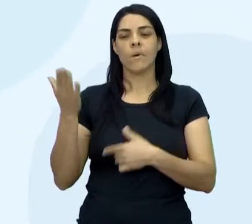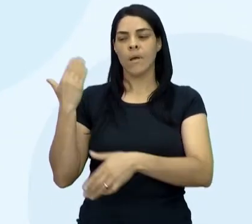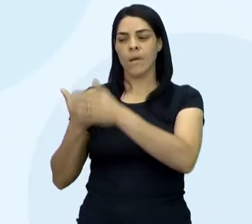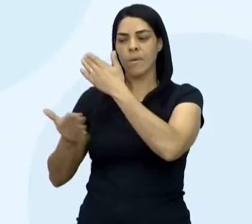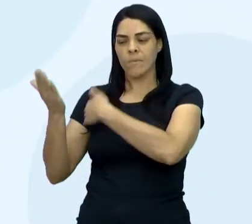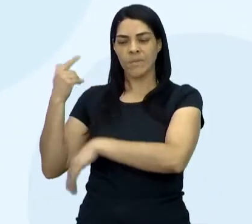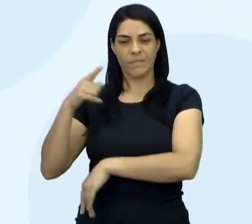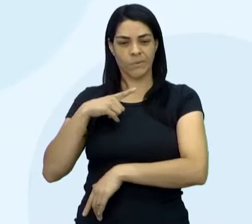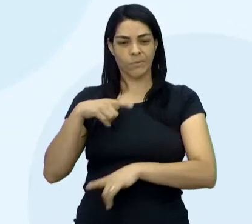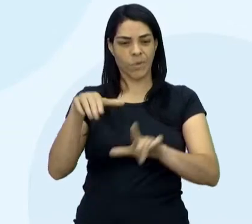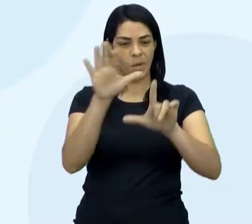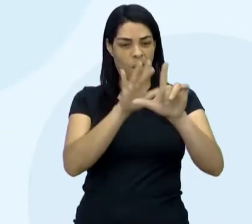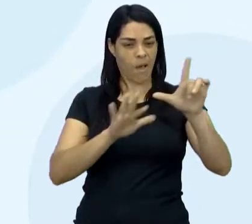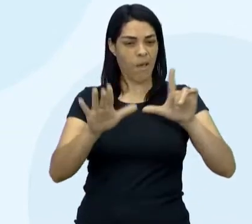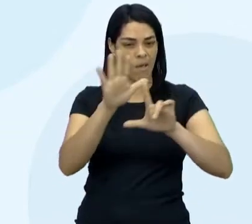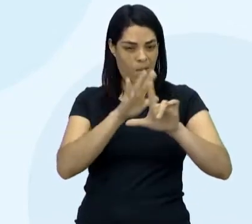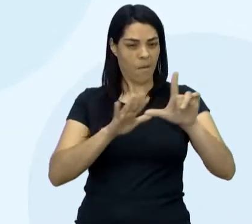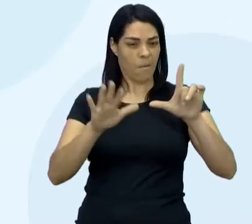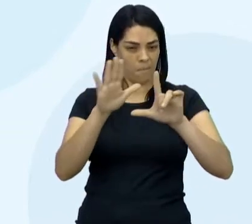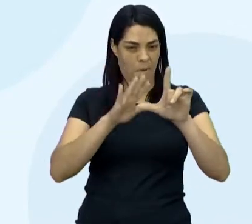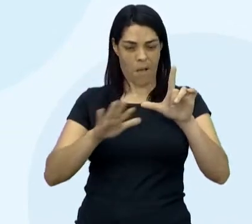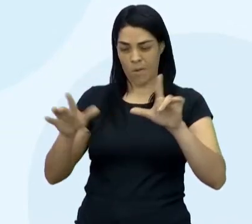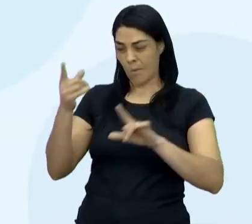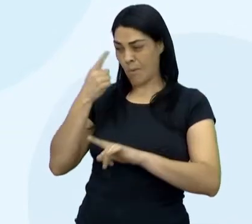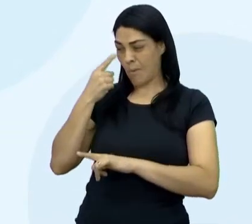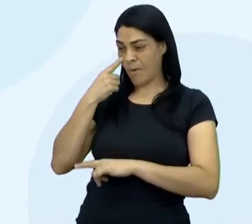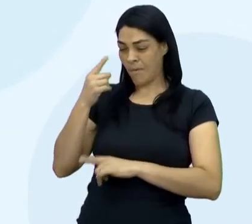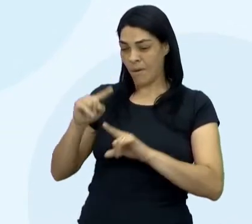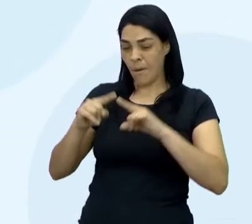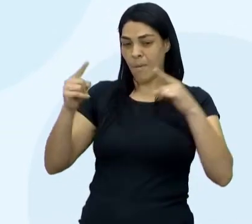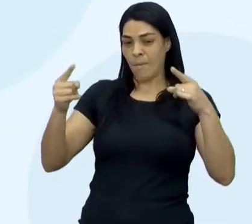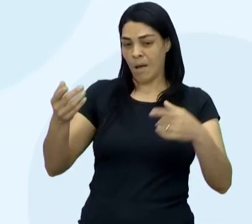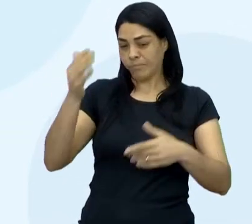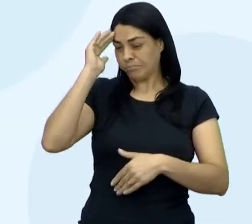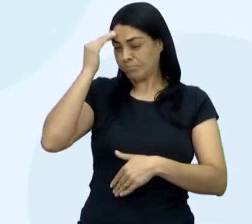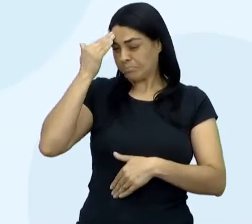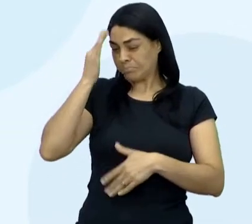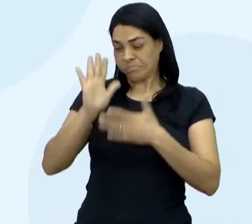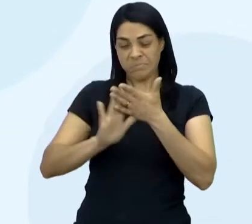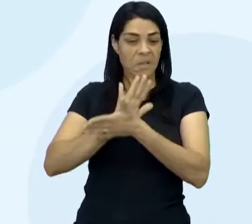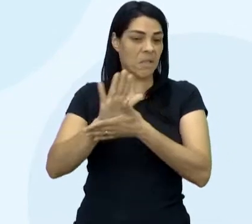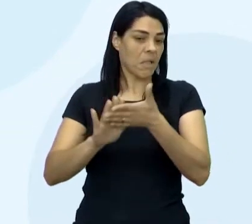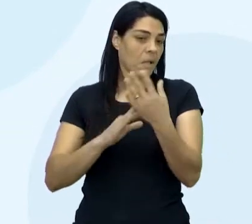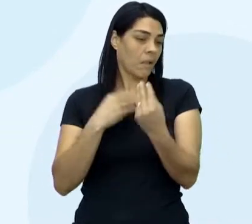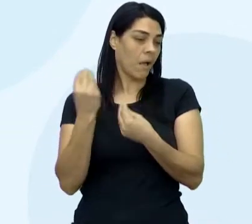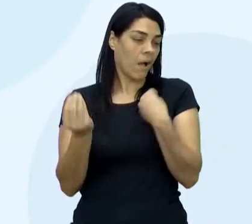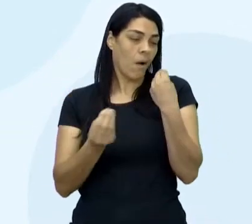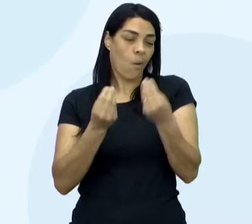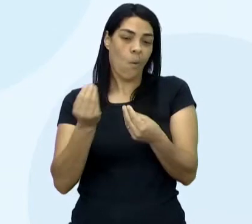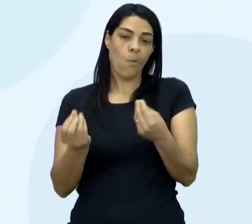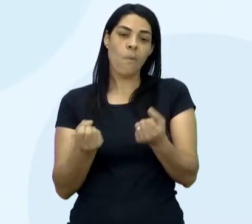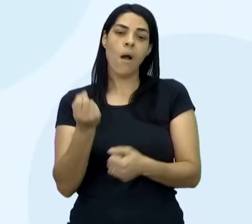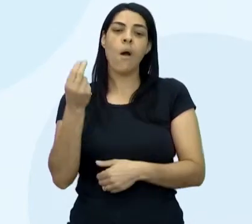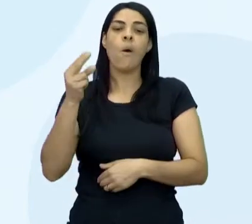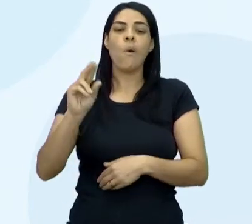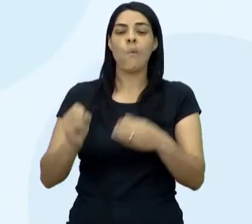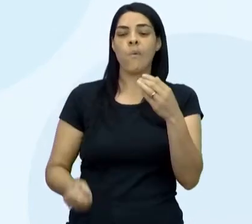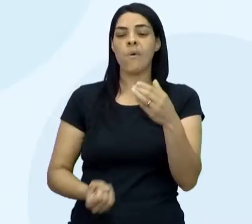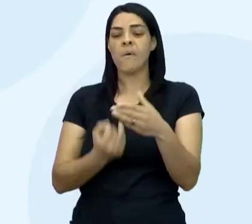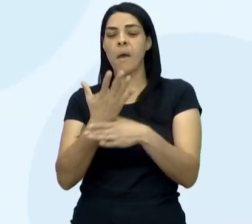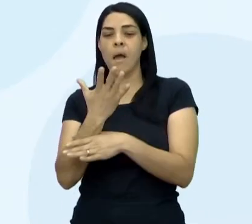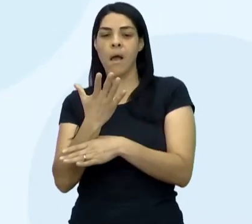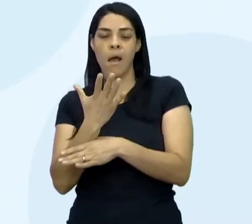criaturas que eles haviam visto aqui mas não entendiam o direito como era ou por exemplo uma criação mesmo de